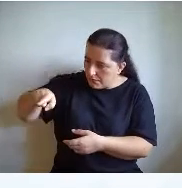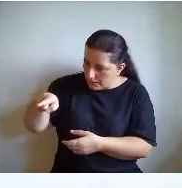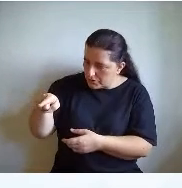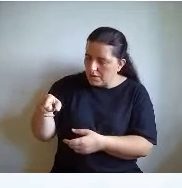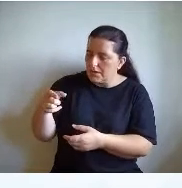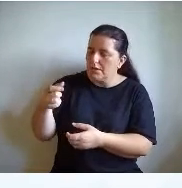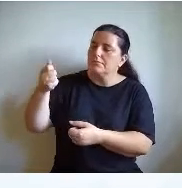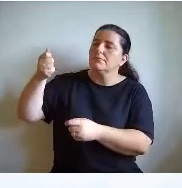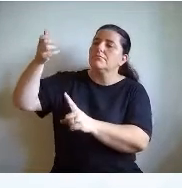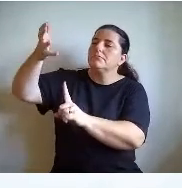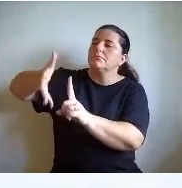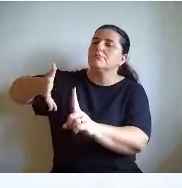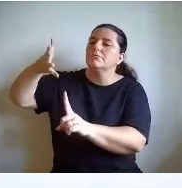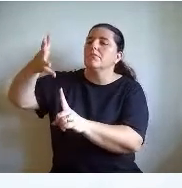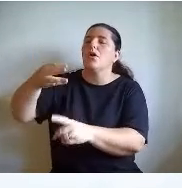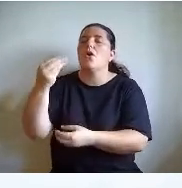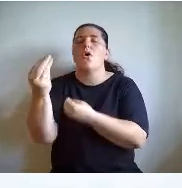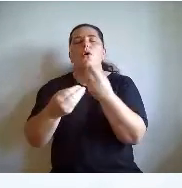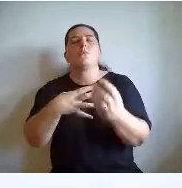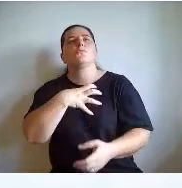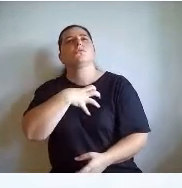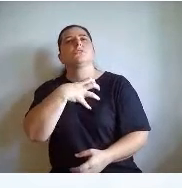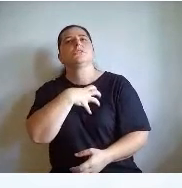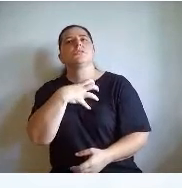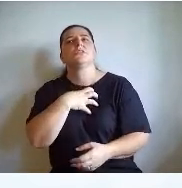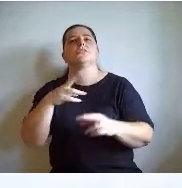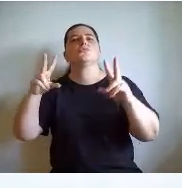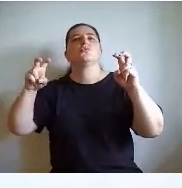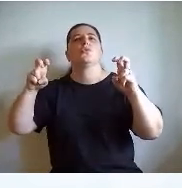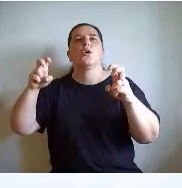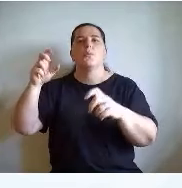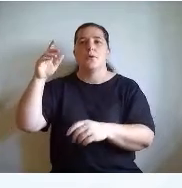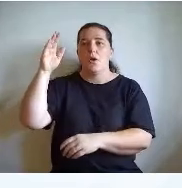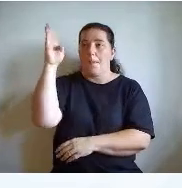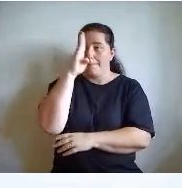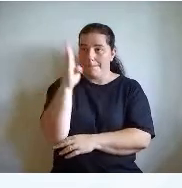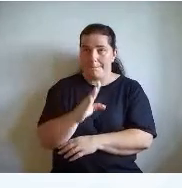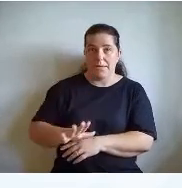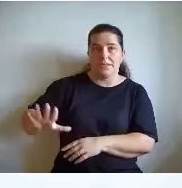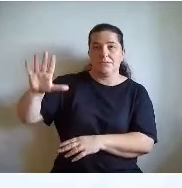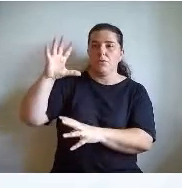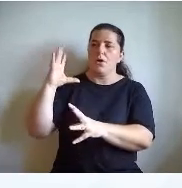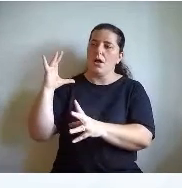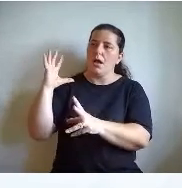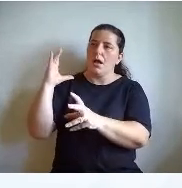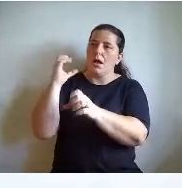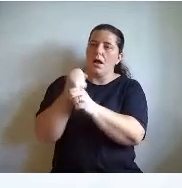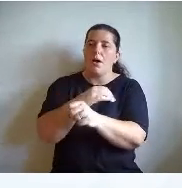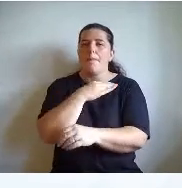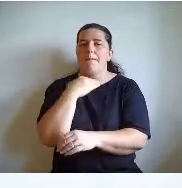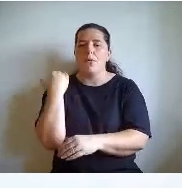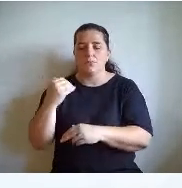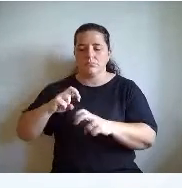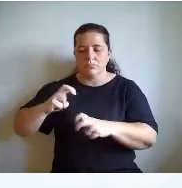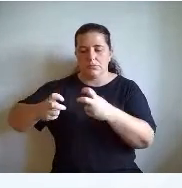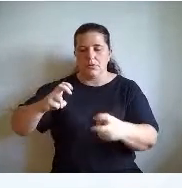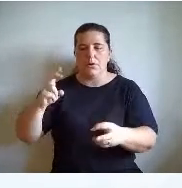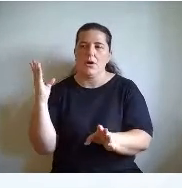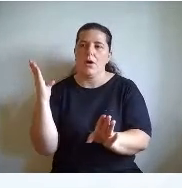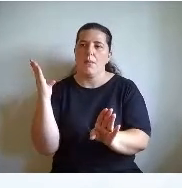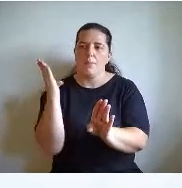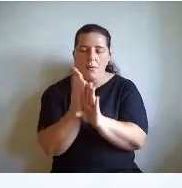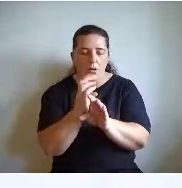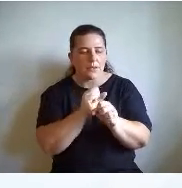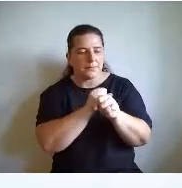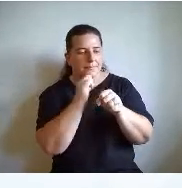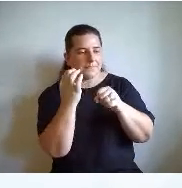você tem se sentido em relação a esse país, ao nosso número de mortes, que nós já ultrapassamos nos Estados Unidos, ao vácuo